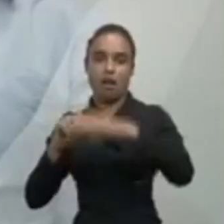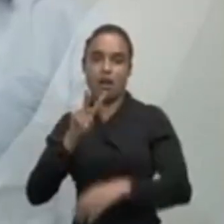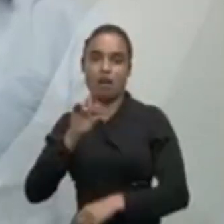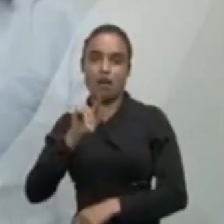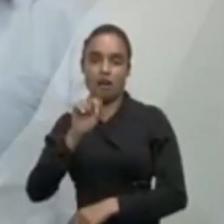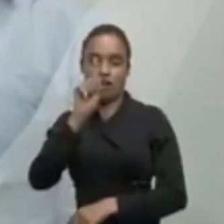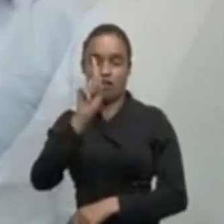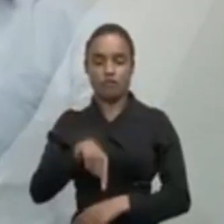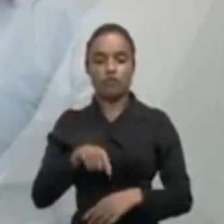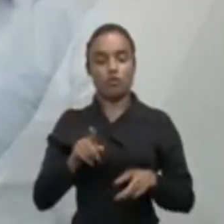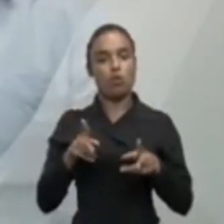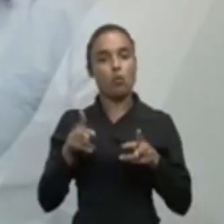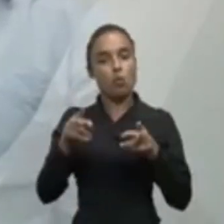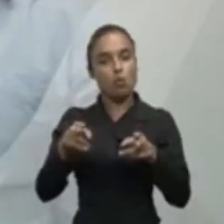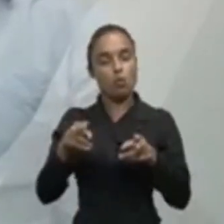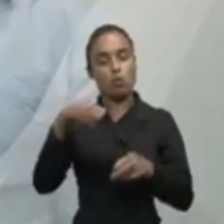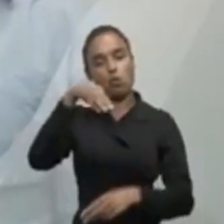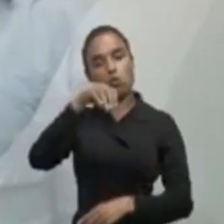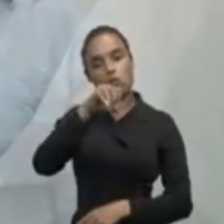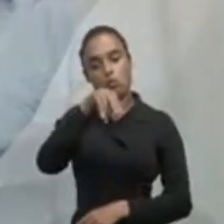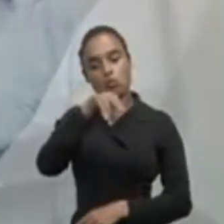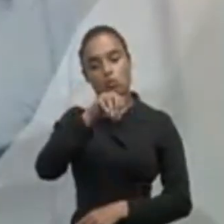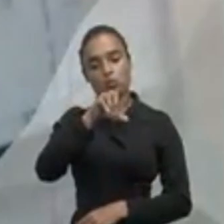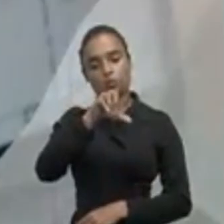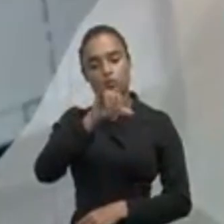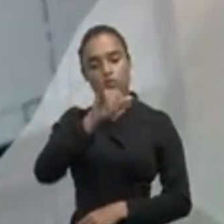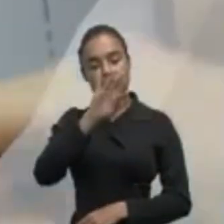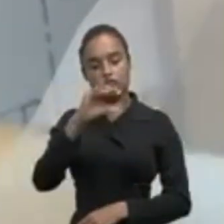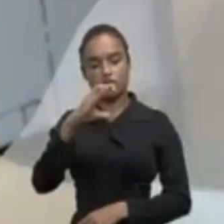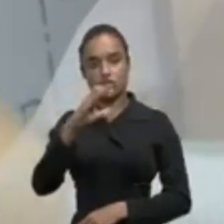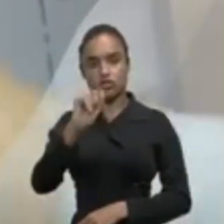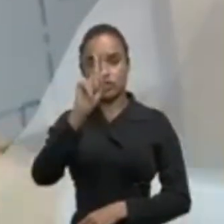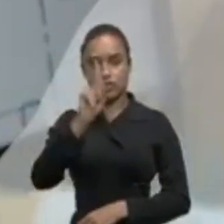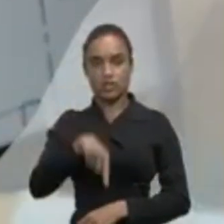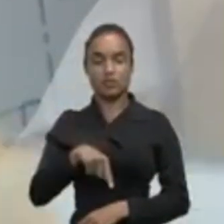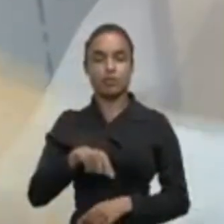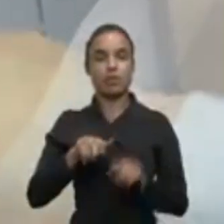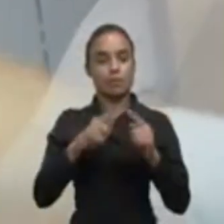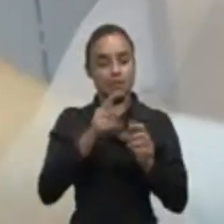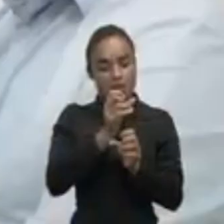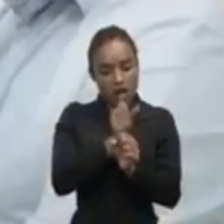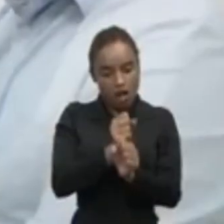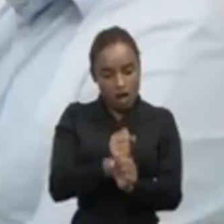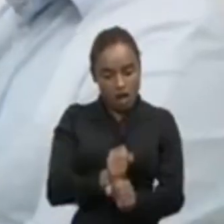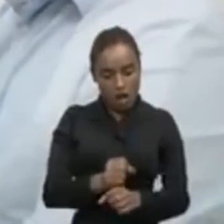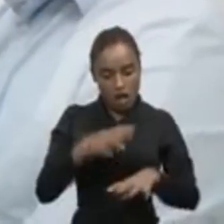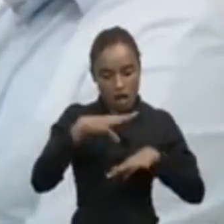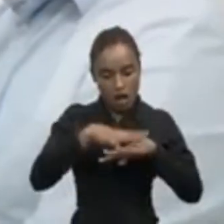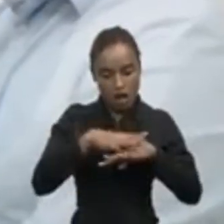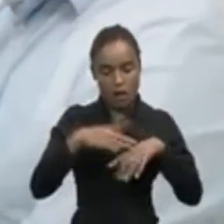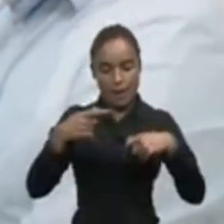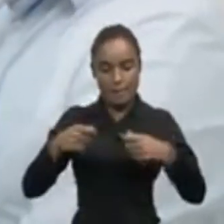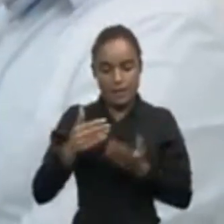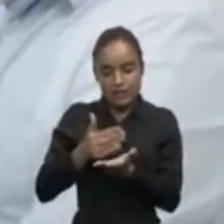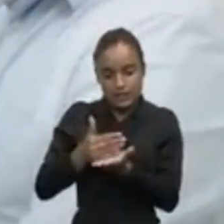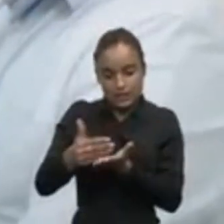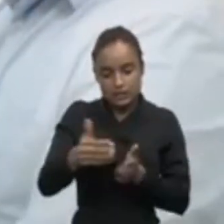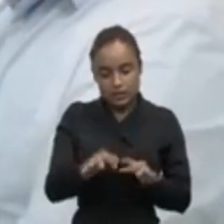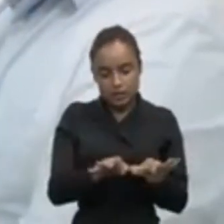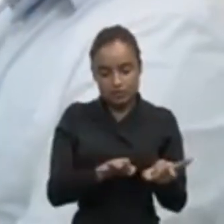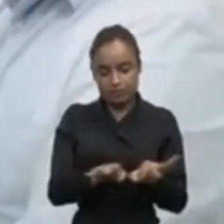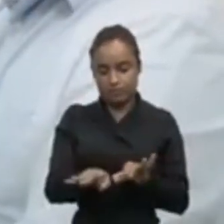elas duas sejam concretadas de forma conjunta. E o cálculo das vigas em T deve ser considerado logo no início do